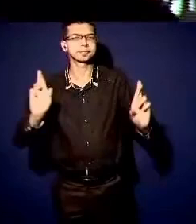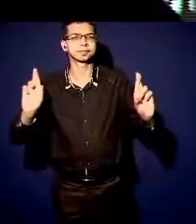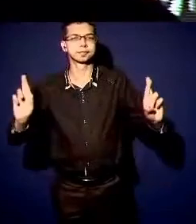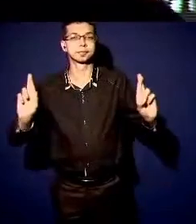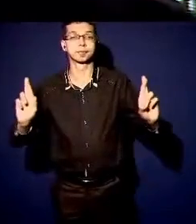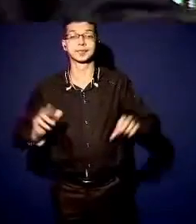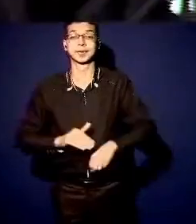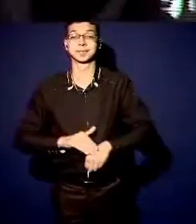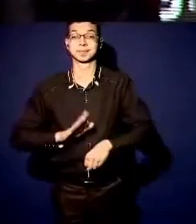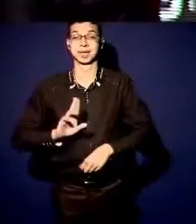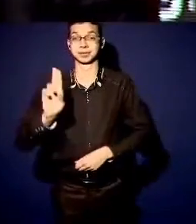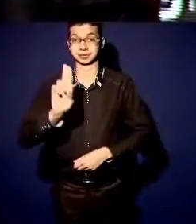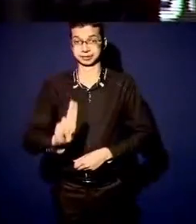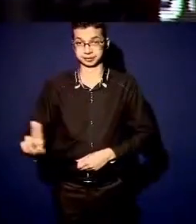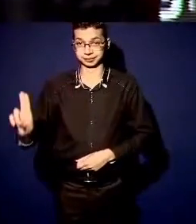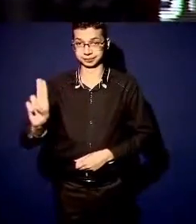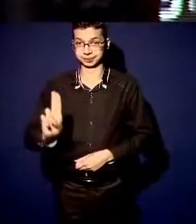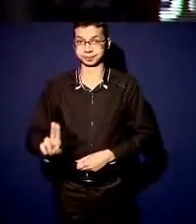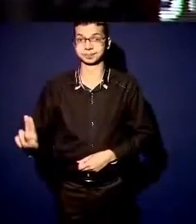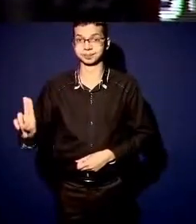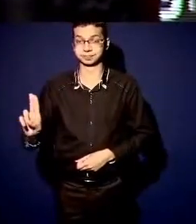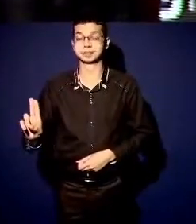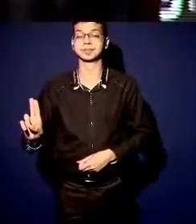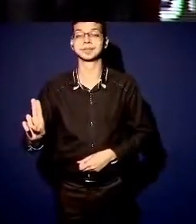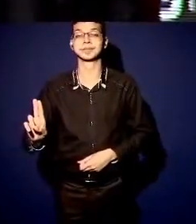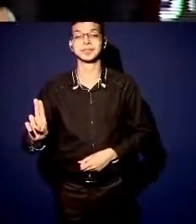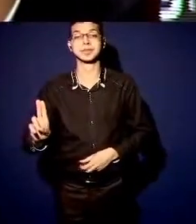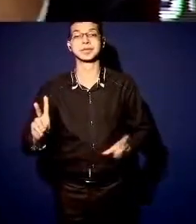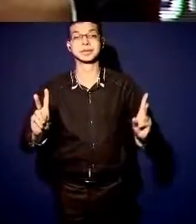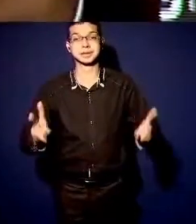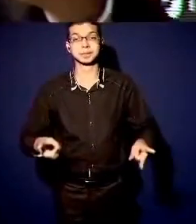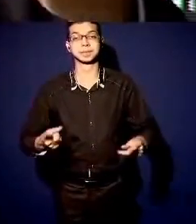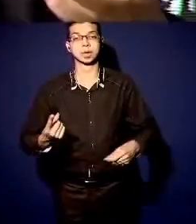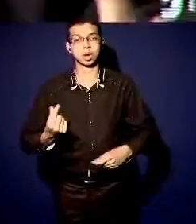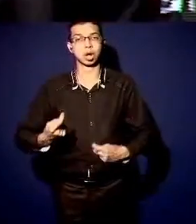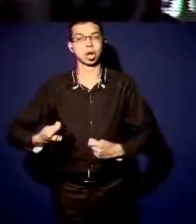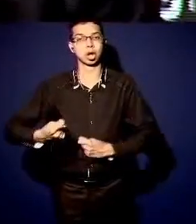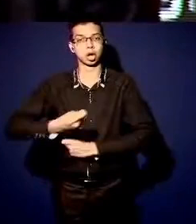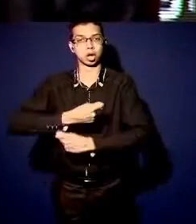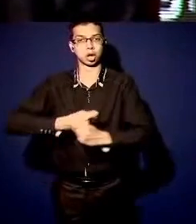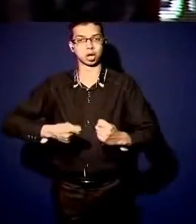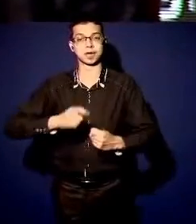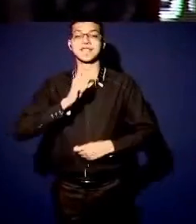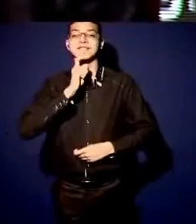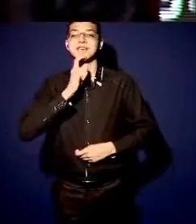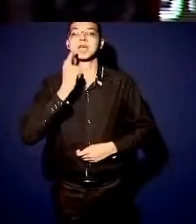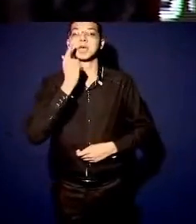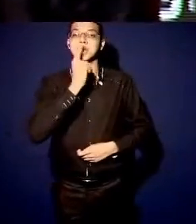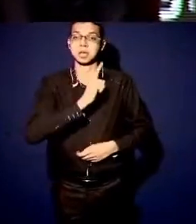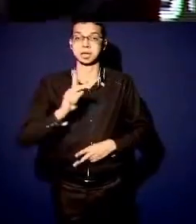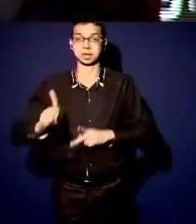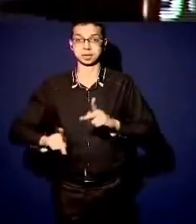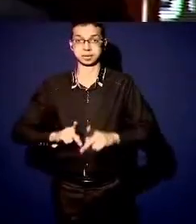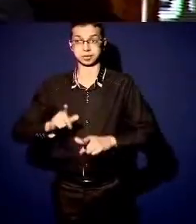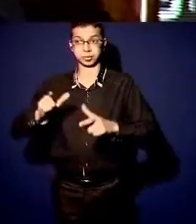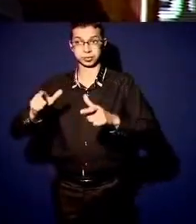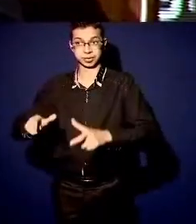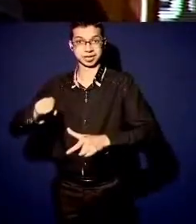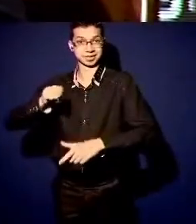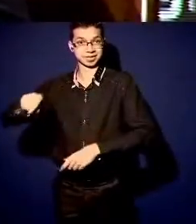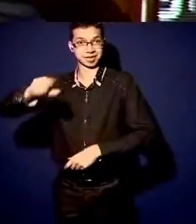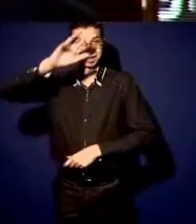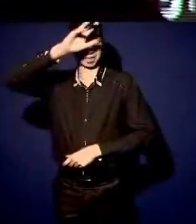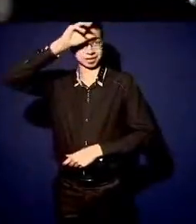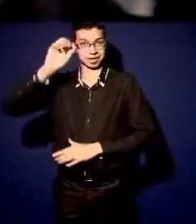que ele sejam aplicados em cadeias produtivas de economia verde que consigam de fato melhorar a vida do povo da Amazônia sem